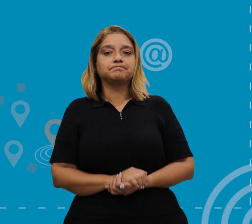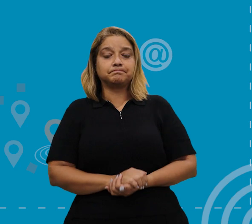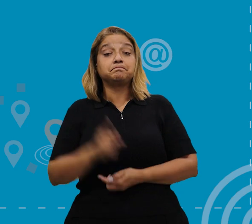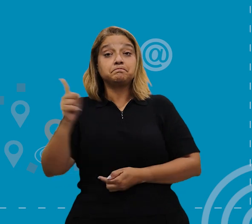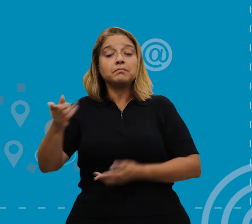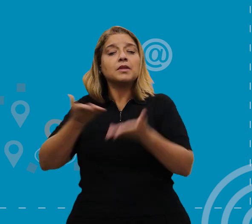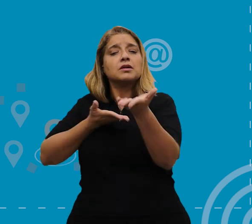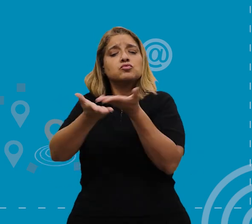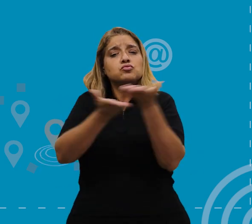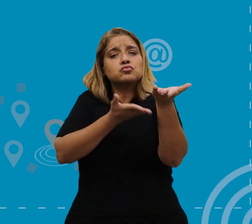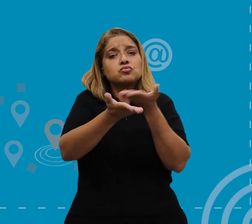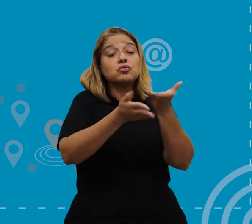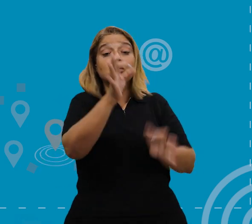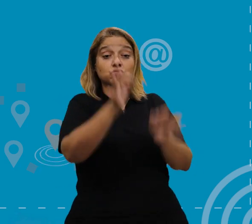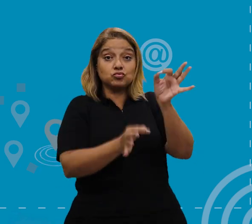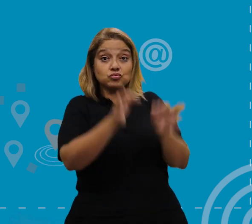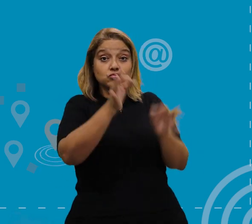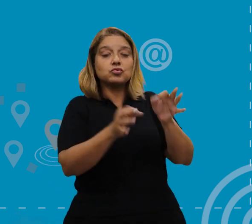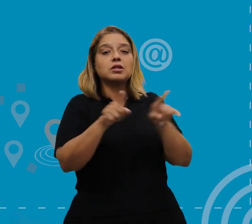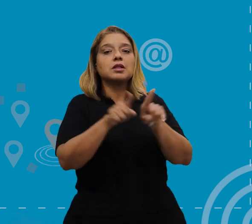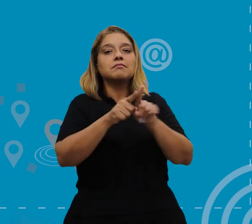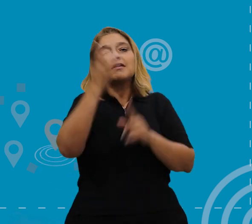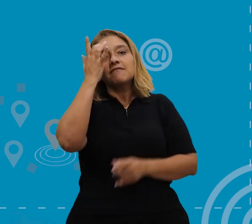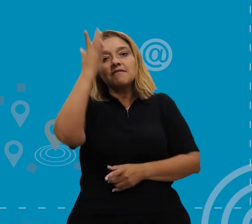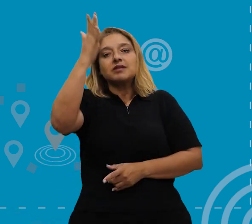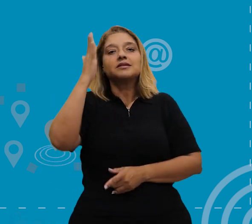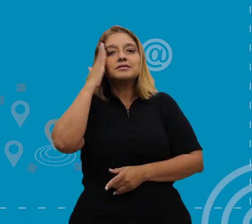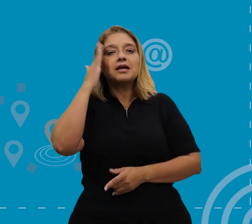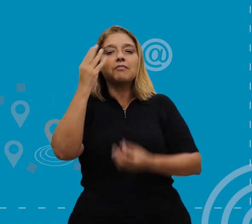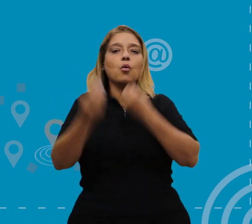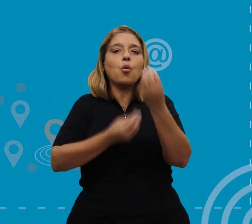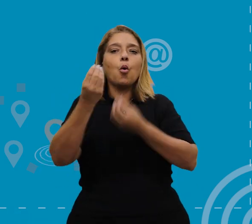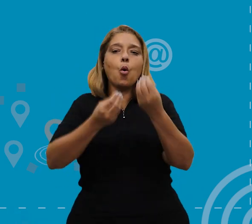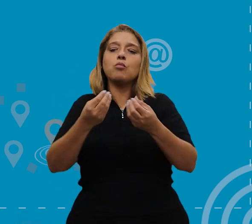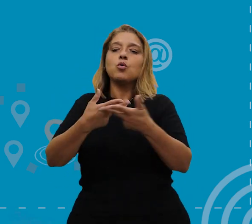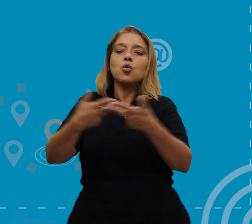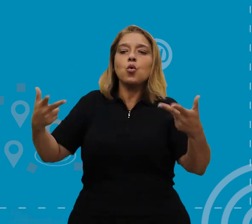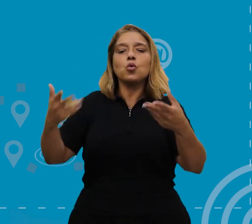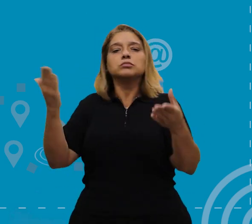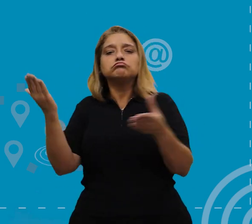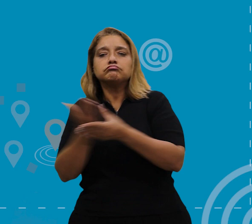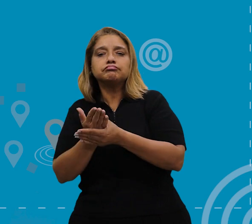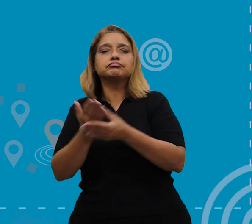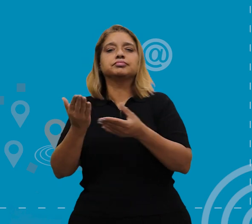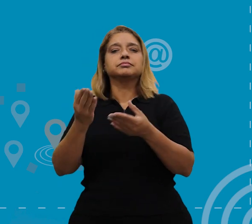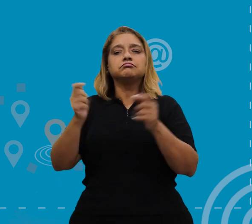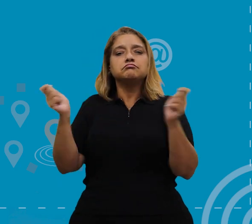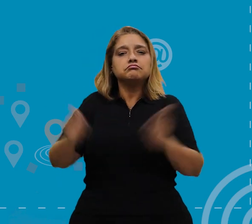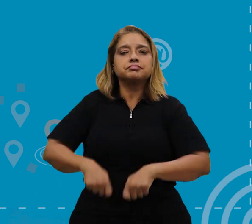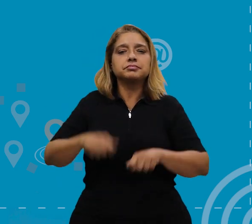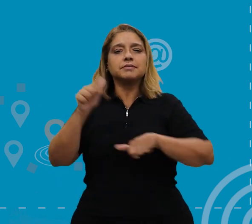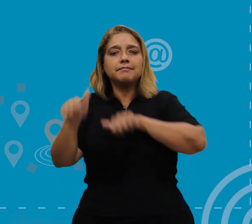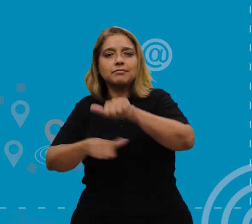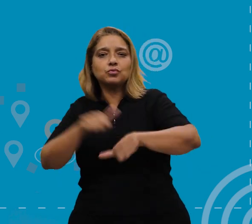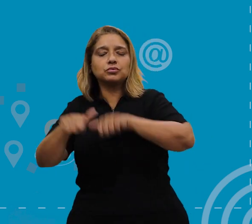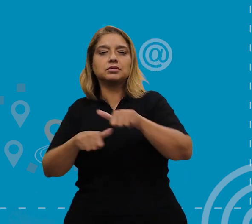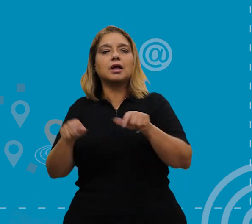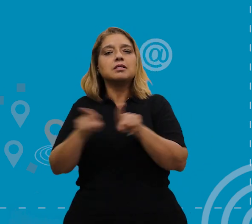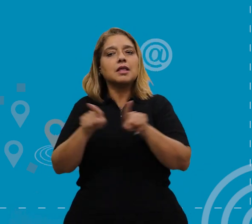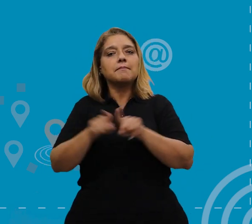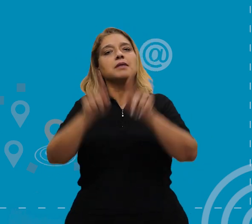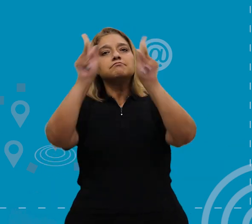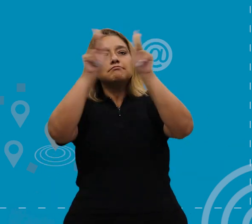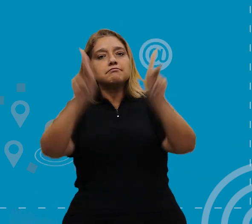instrução, mediação extrajudicial e facilitação de círculos de justiça